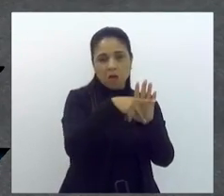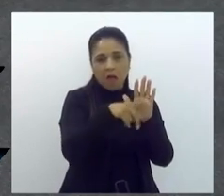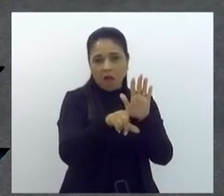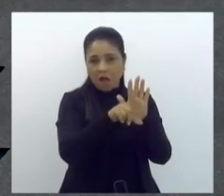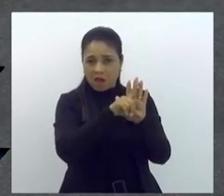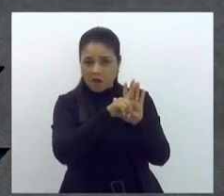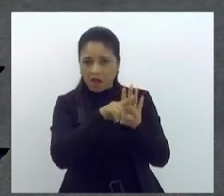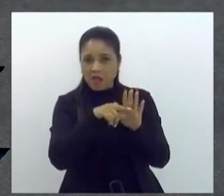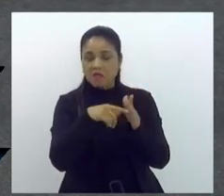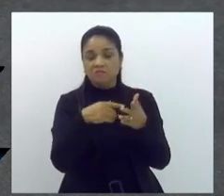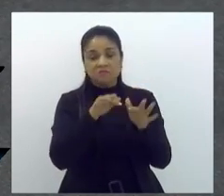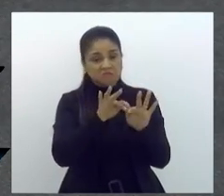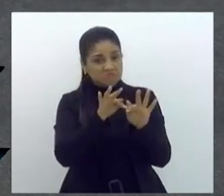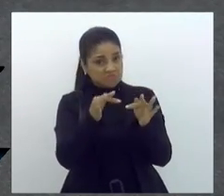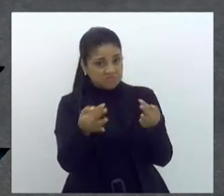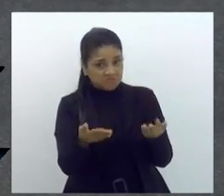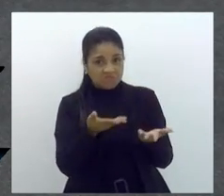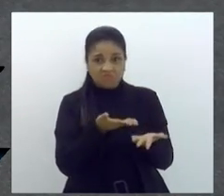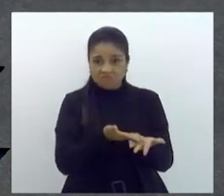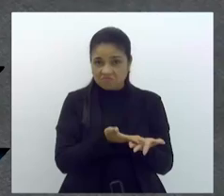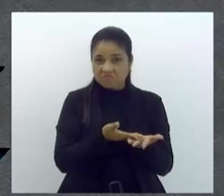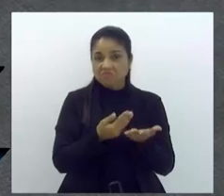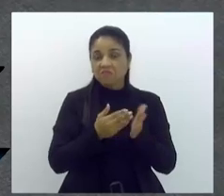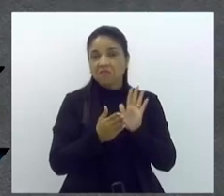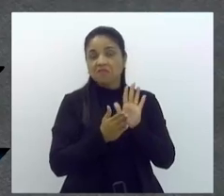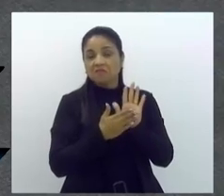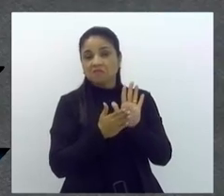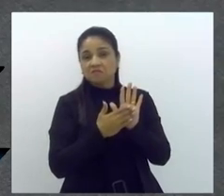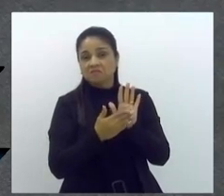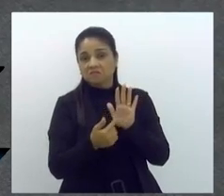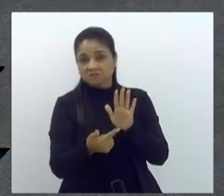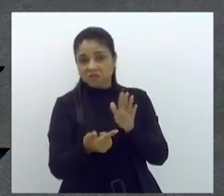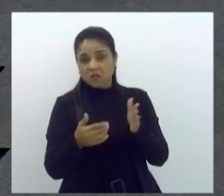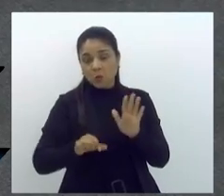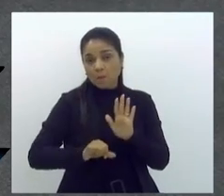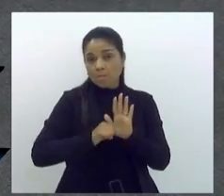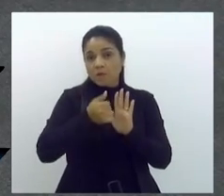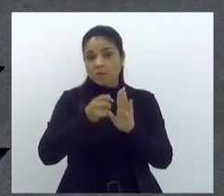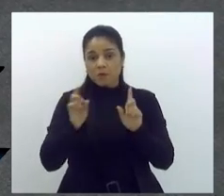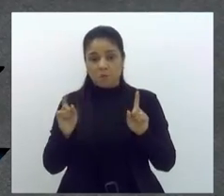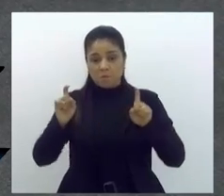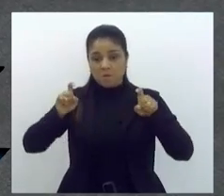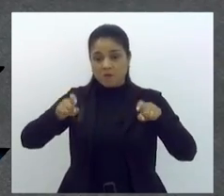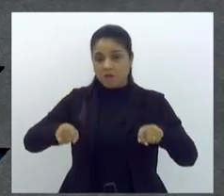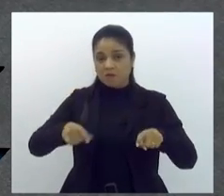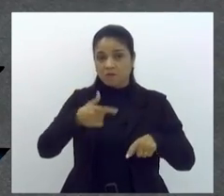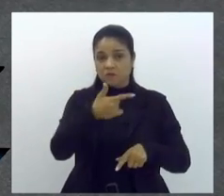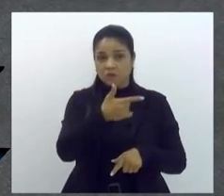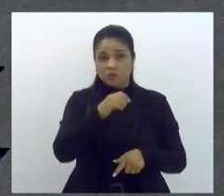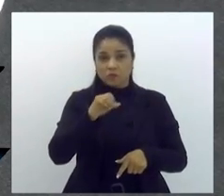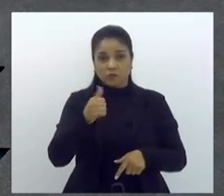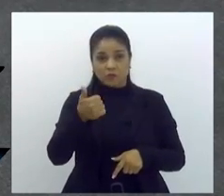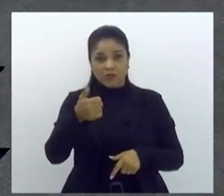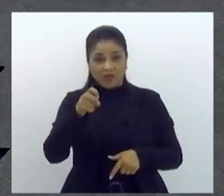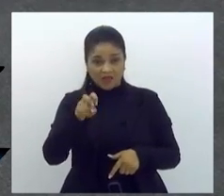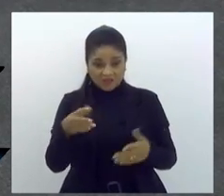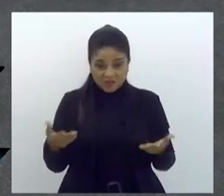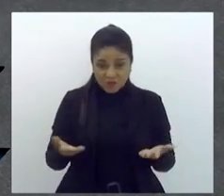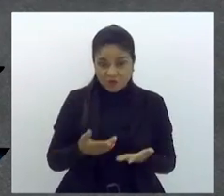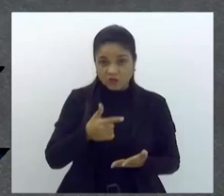relativamente simples foi apresentada a casa ainda no meu primeiro mandato em 2015 e hoje em